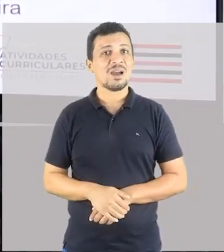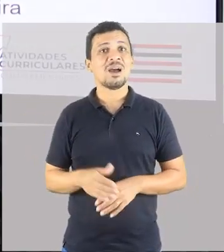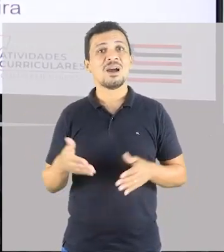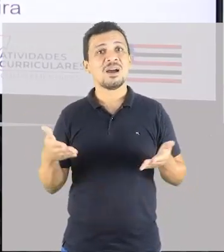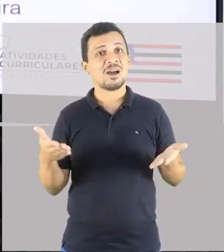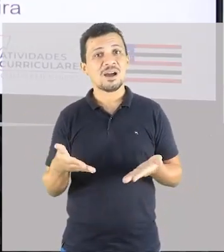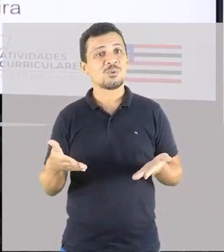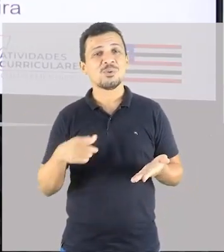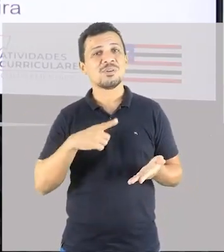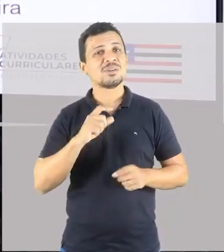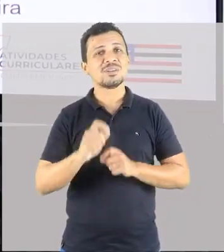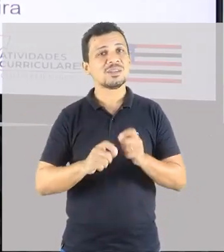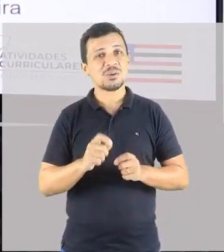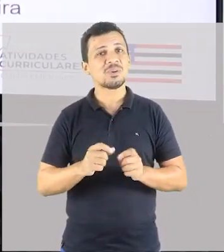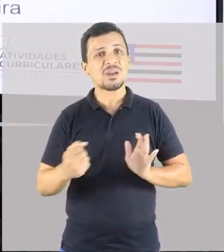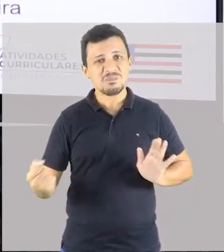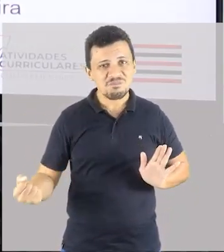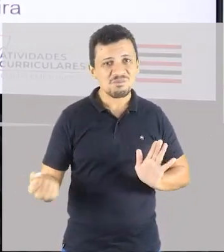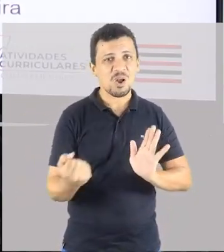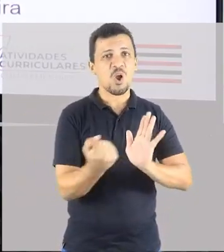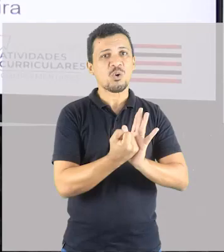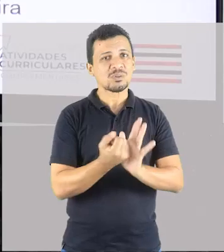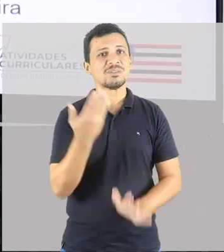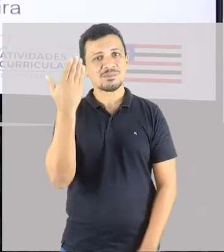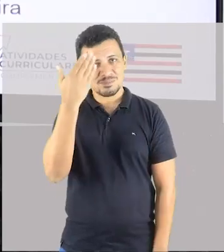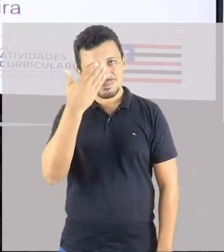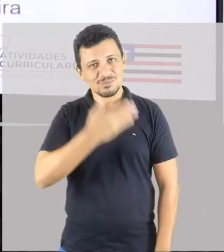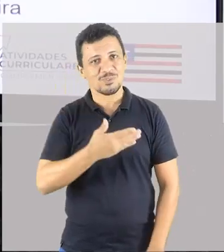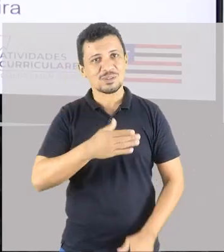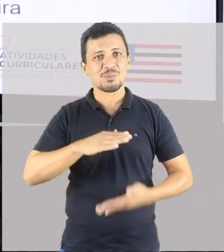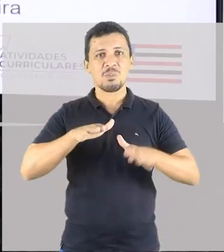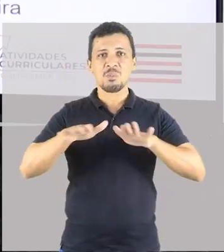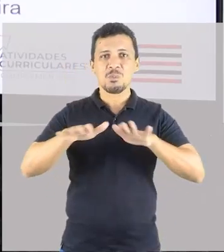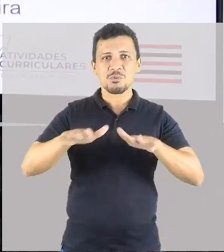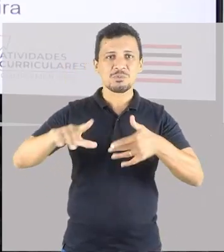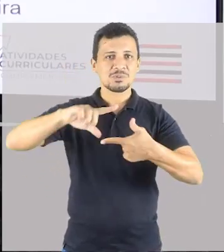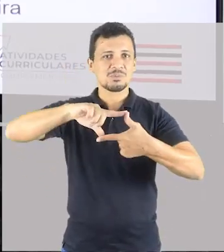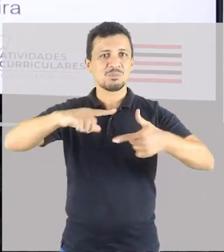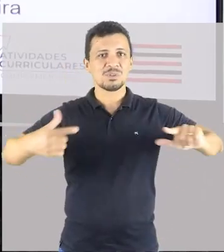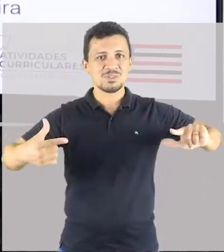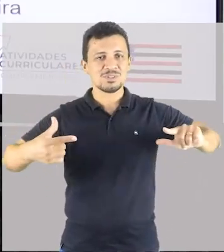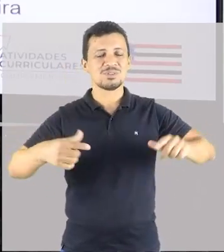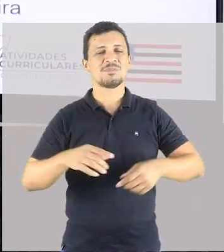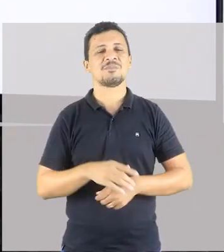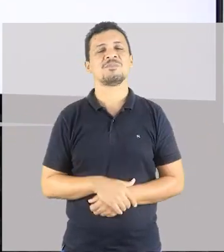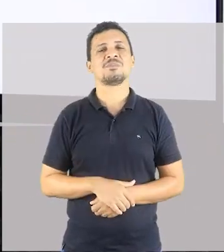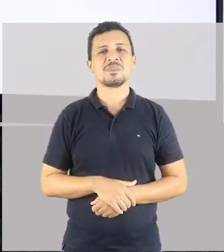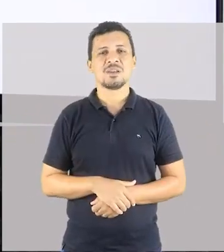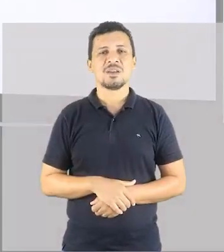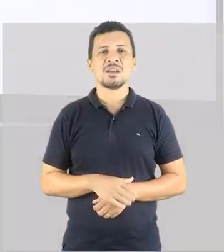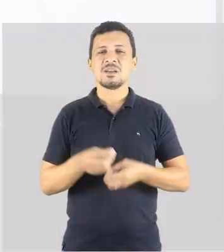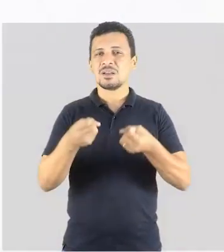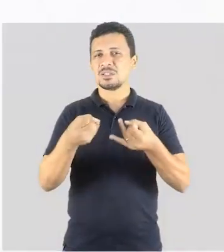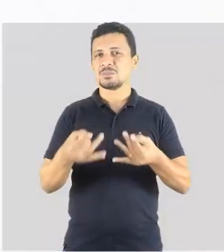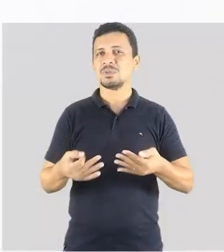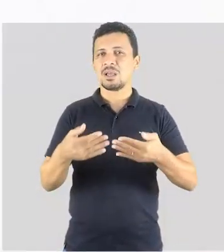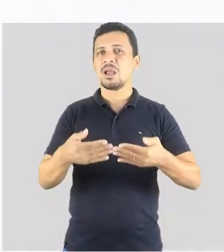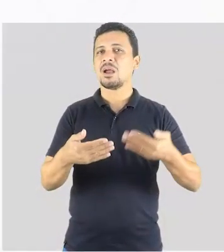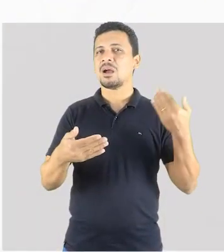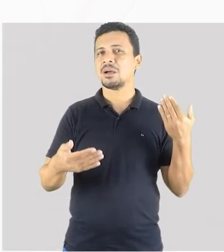de consolidação, de fato, do modernismo, do movimento modernista. Eu disse para vocês que na fase